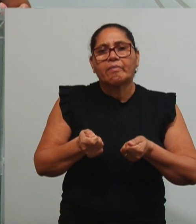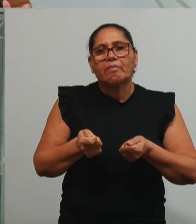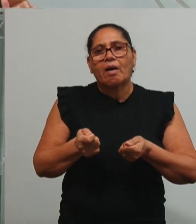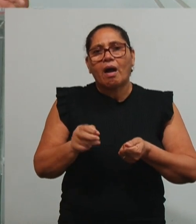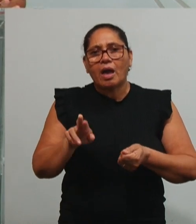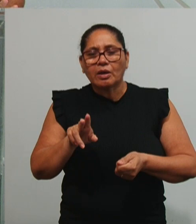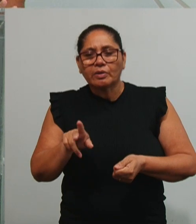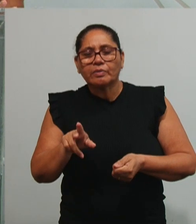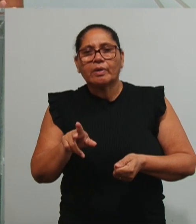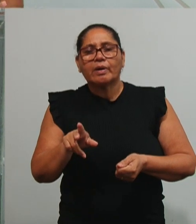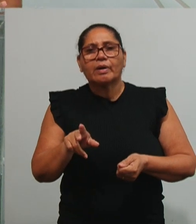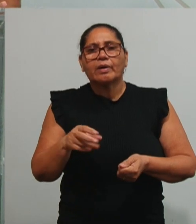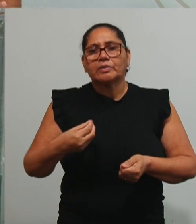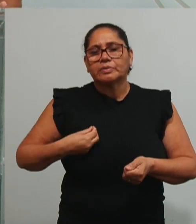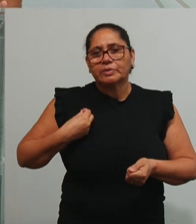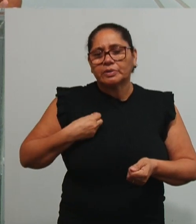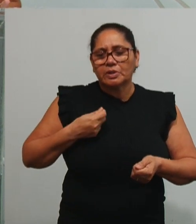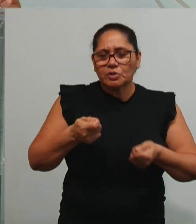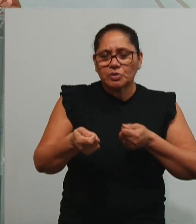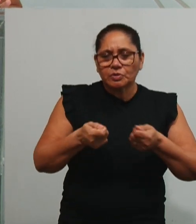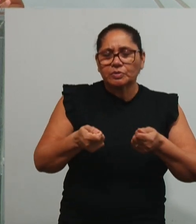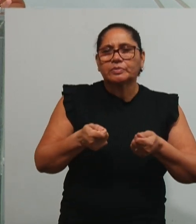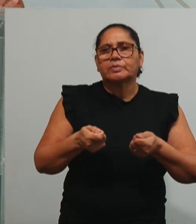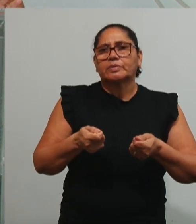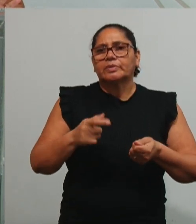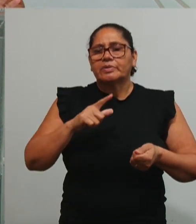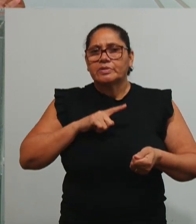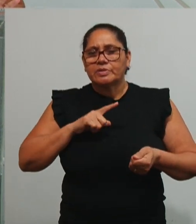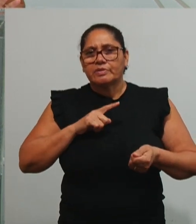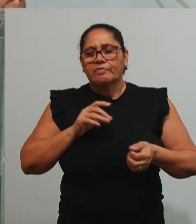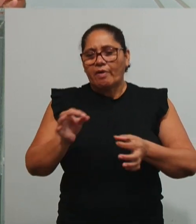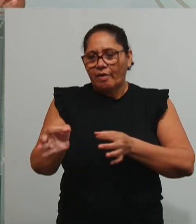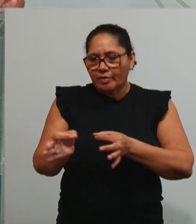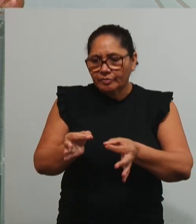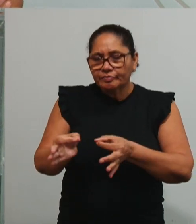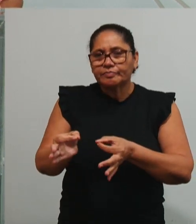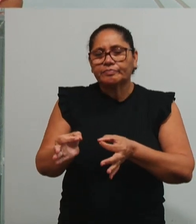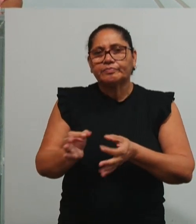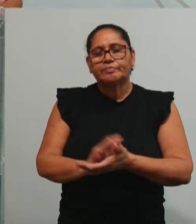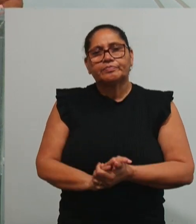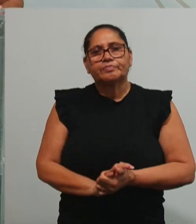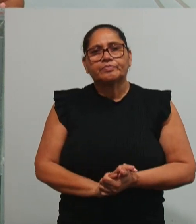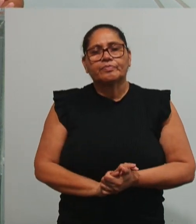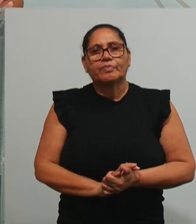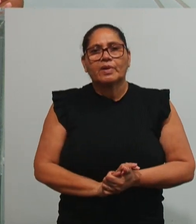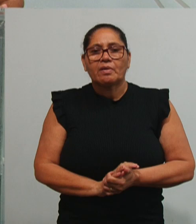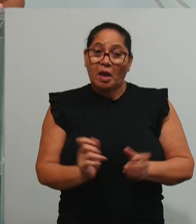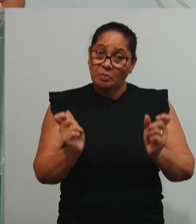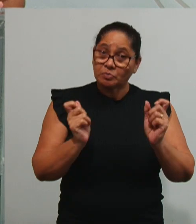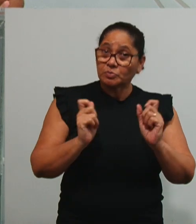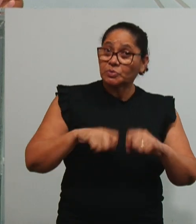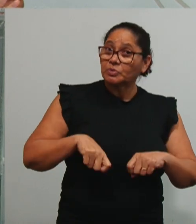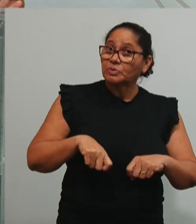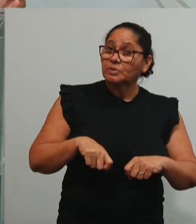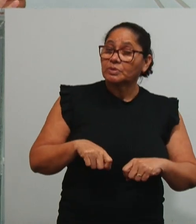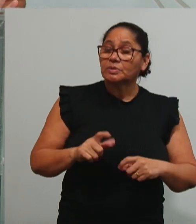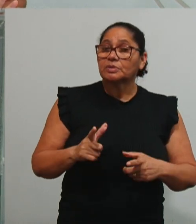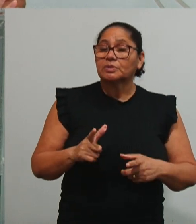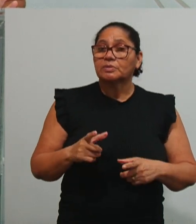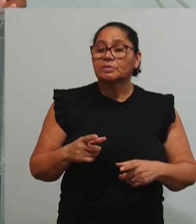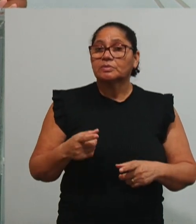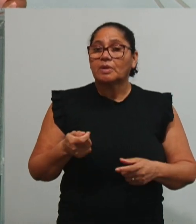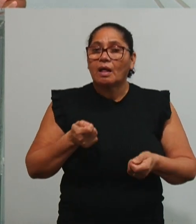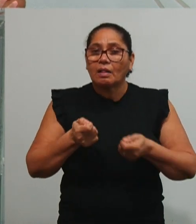né? Só existe controle se houver o planejamento. Não é possível exercer nenhum tipo